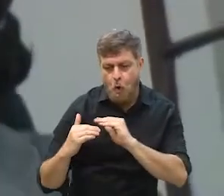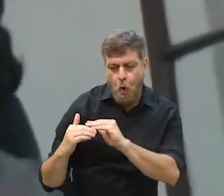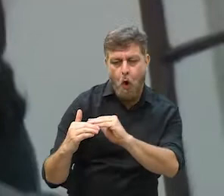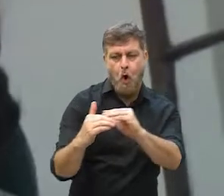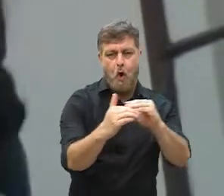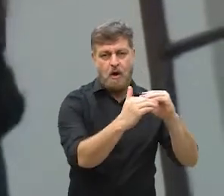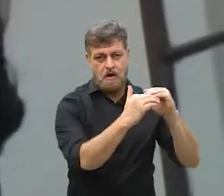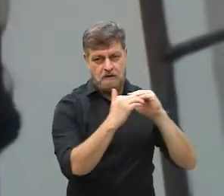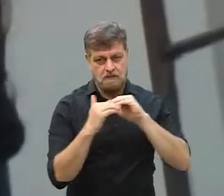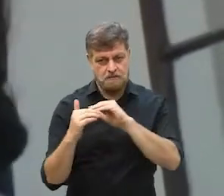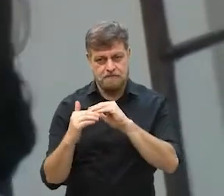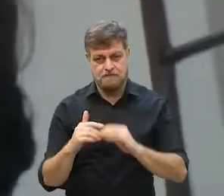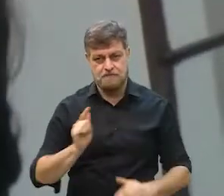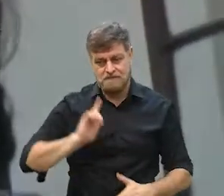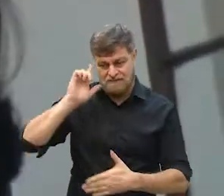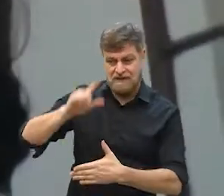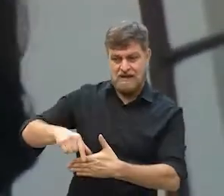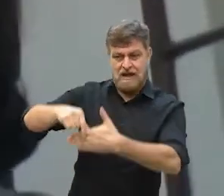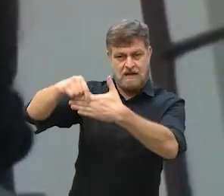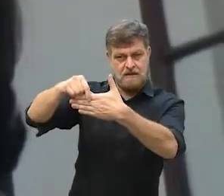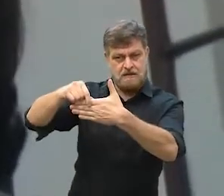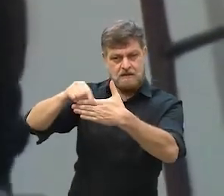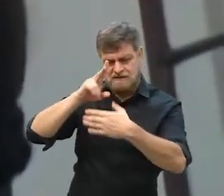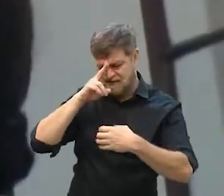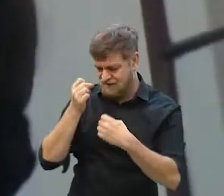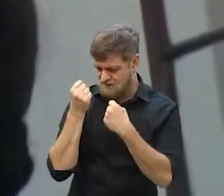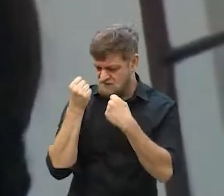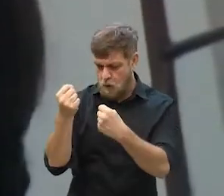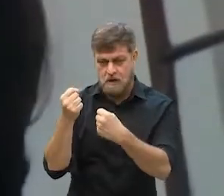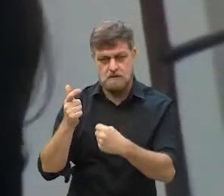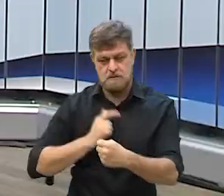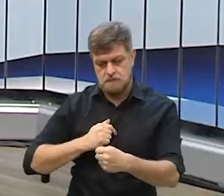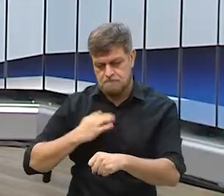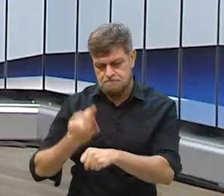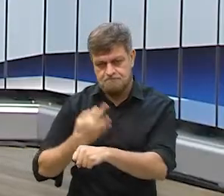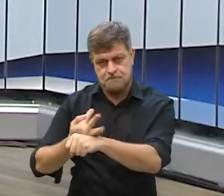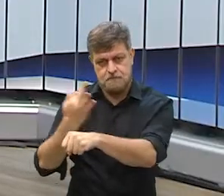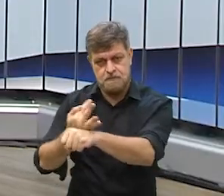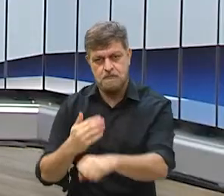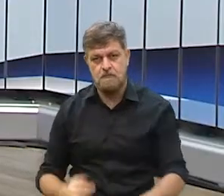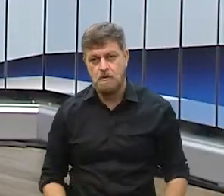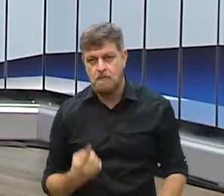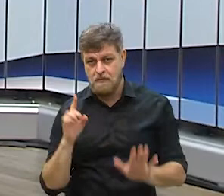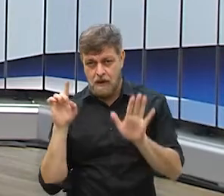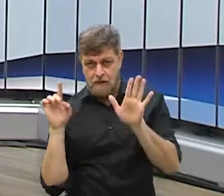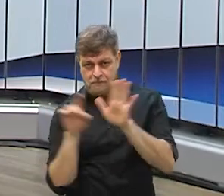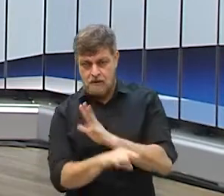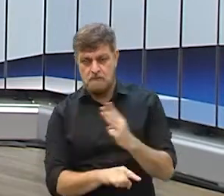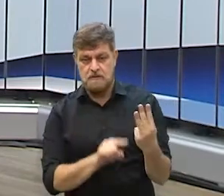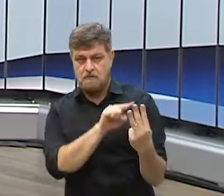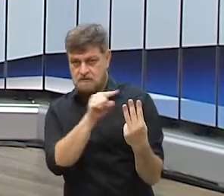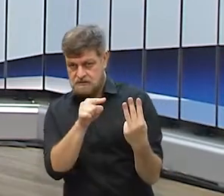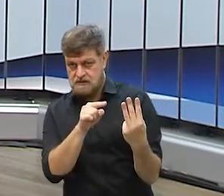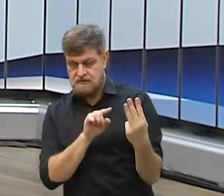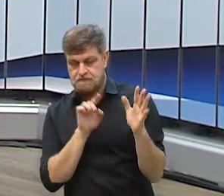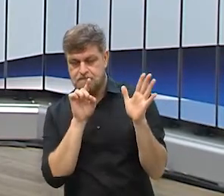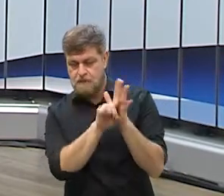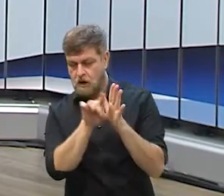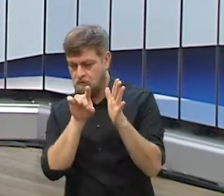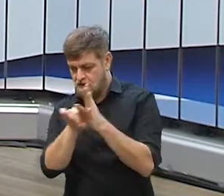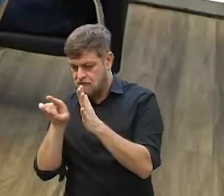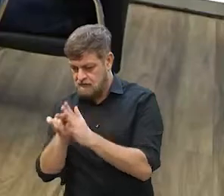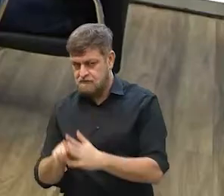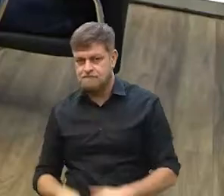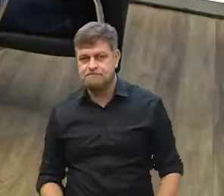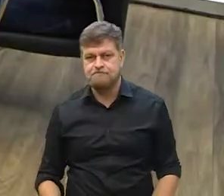né? Lideranças muito envolvidas com essas questões. Uma pergunta para vocês três agora. Já que a